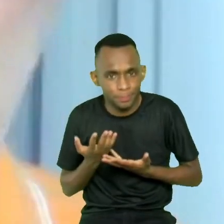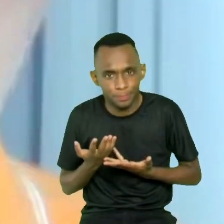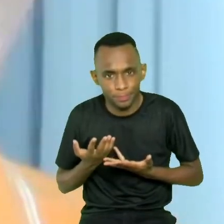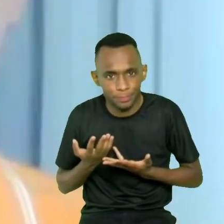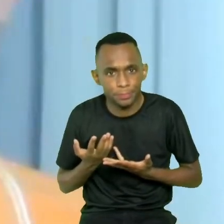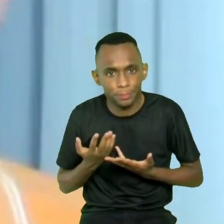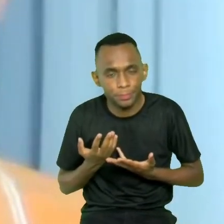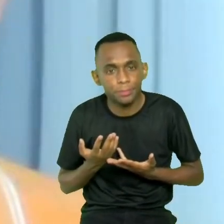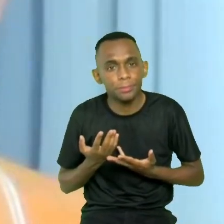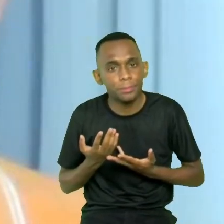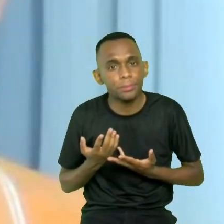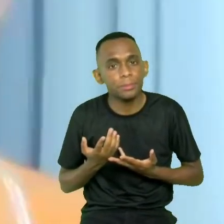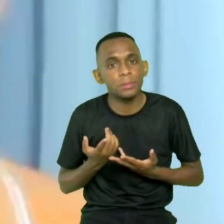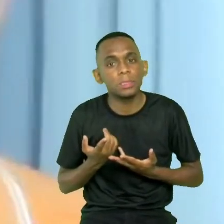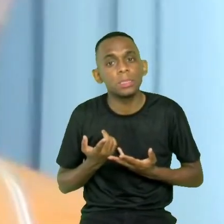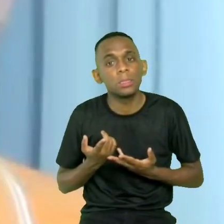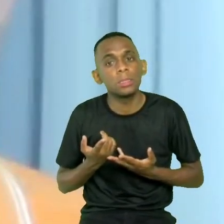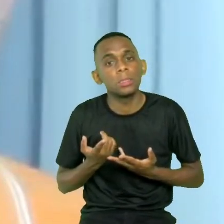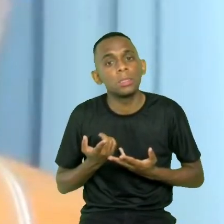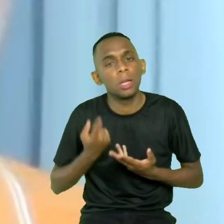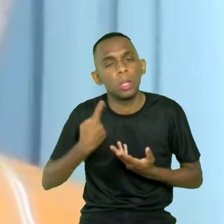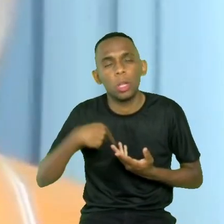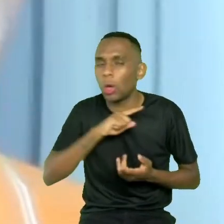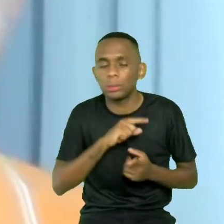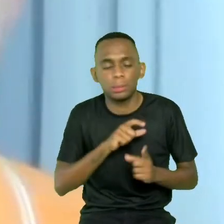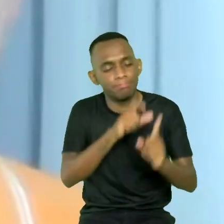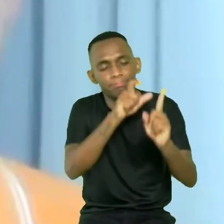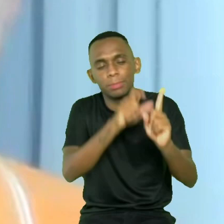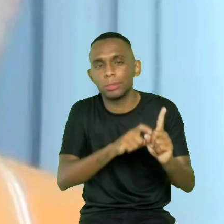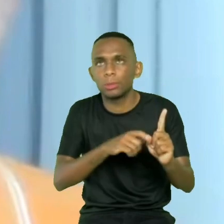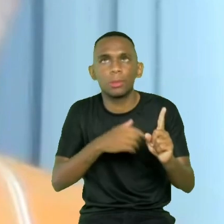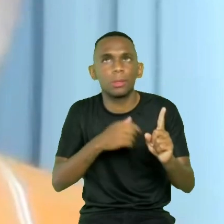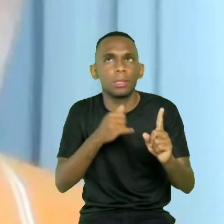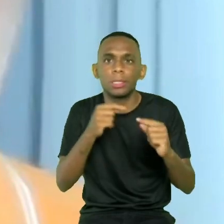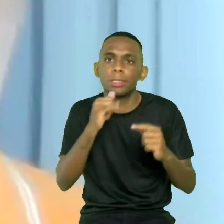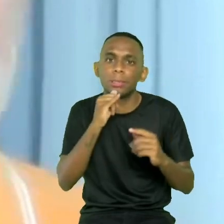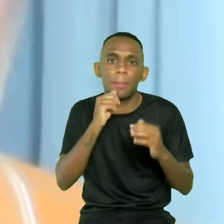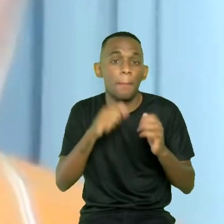para nossa musa amada, né? A primeira namorada, a primeira